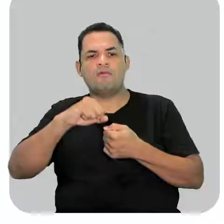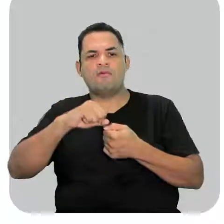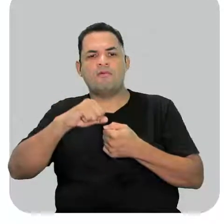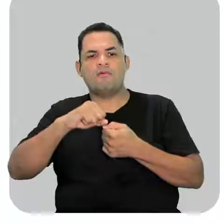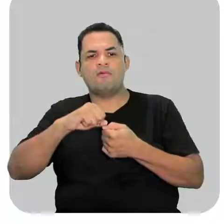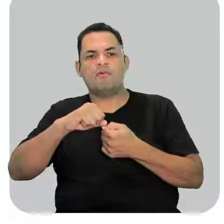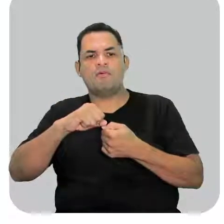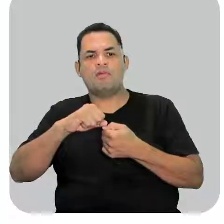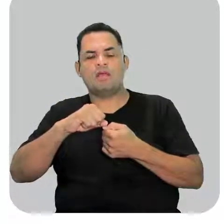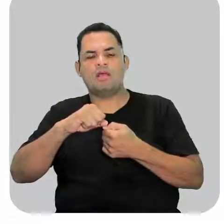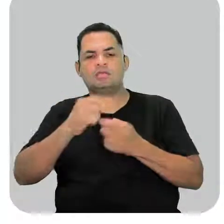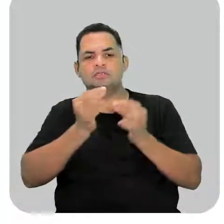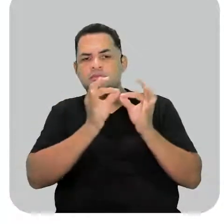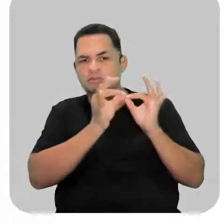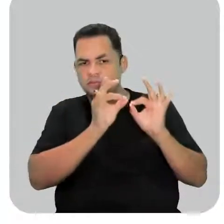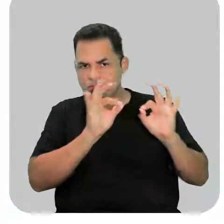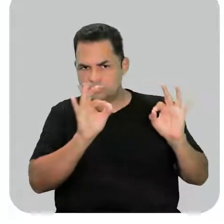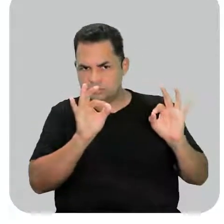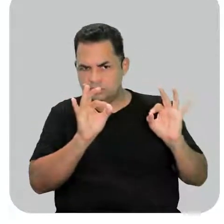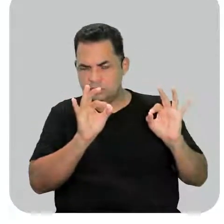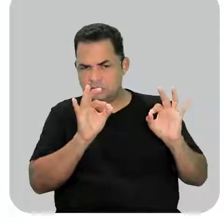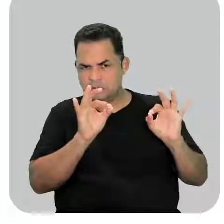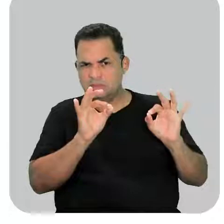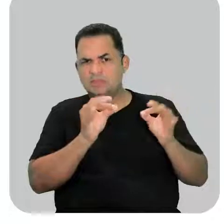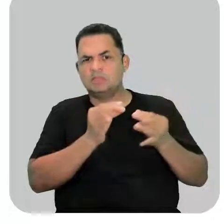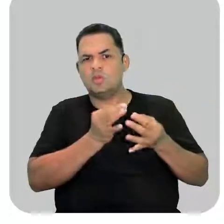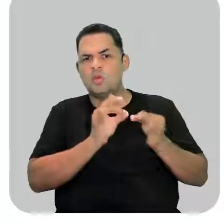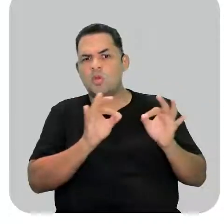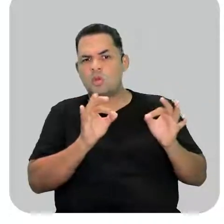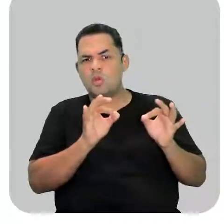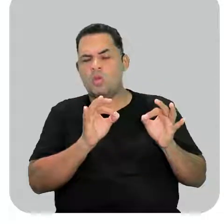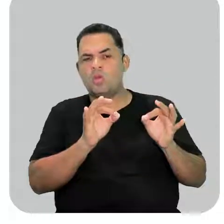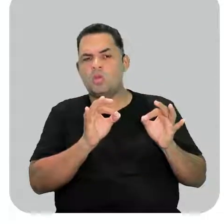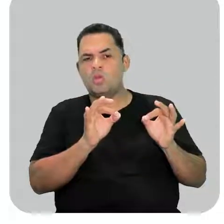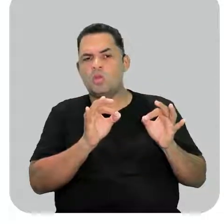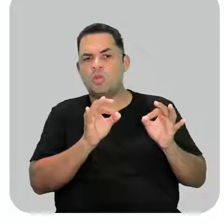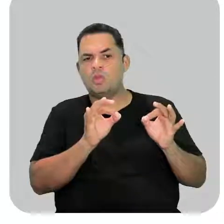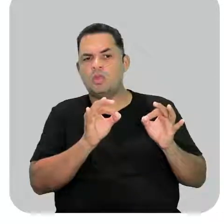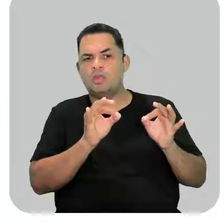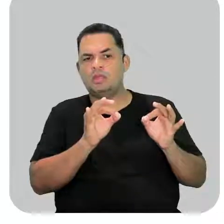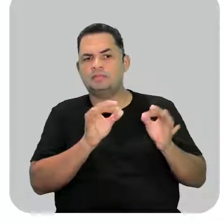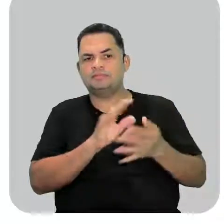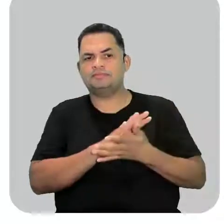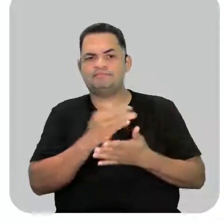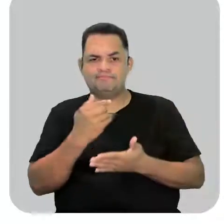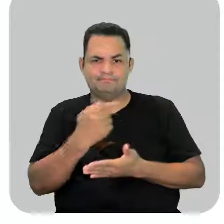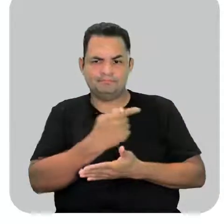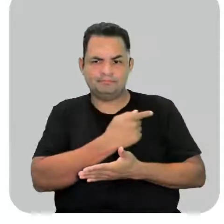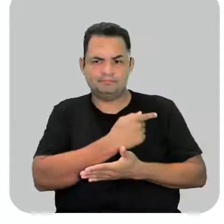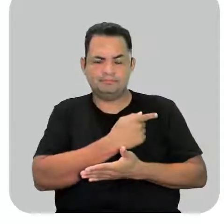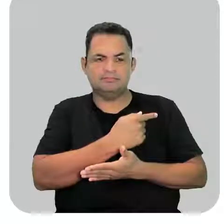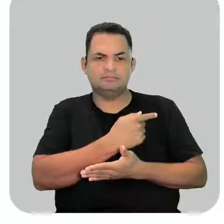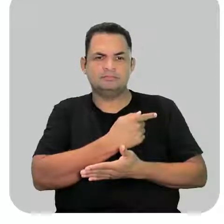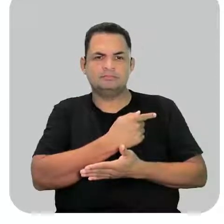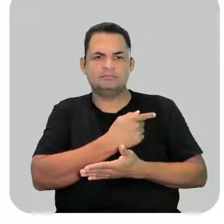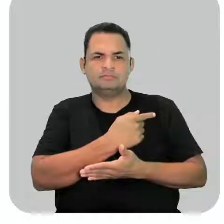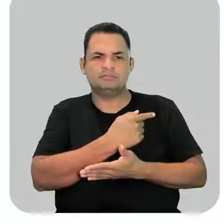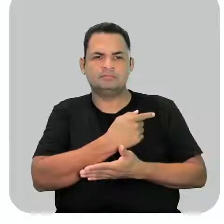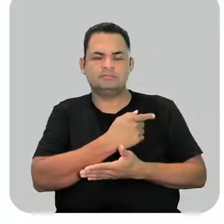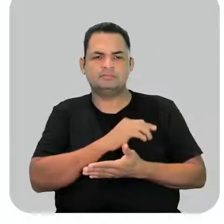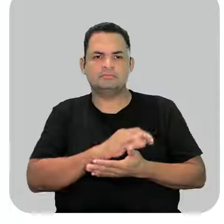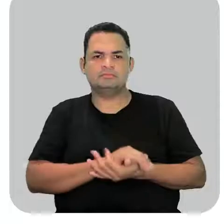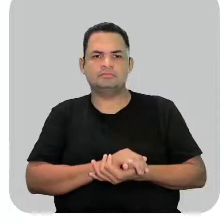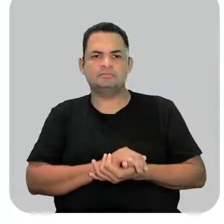uma ligação simples com um grupo orgânico aqui para trás, nesse sentido aqui para trás, e